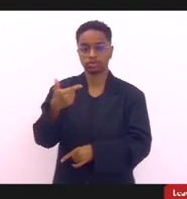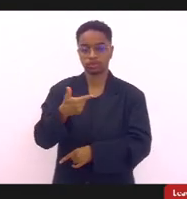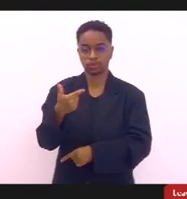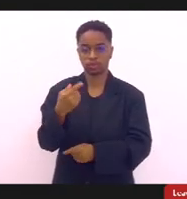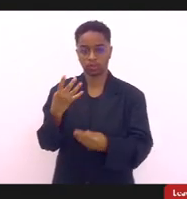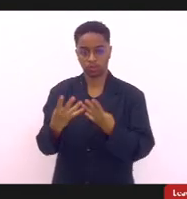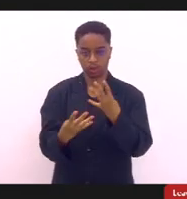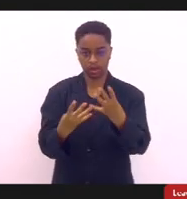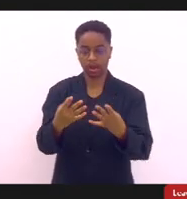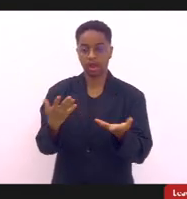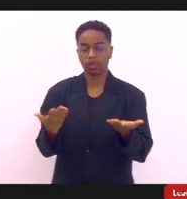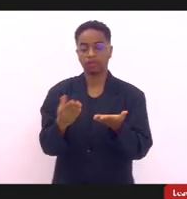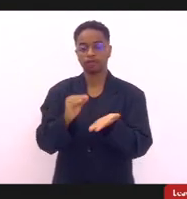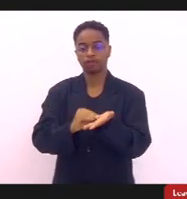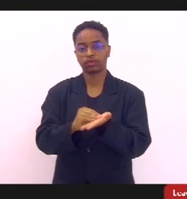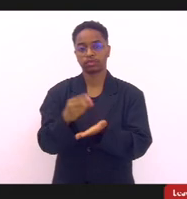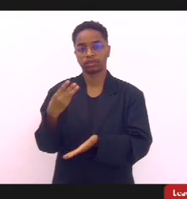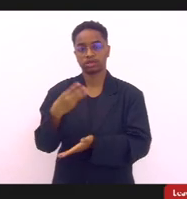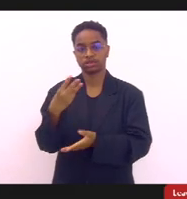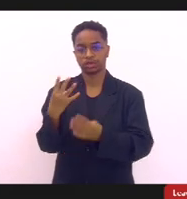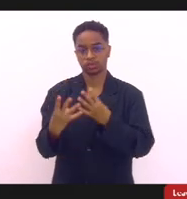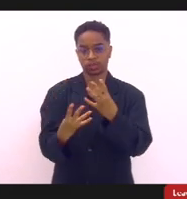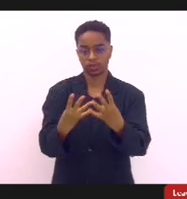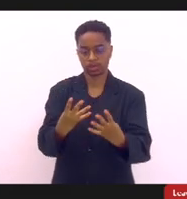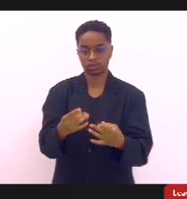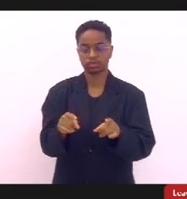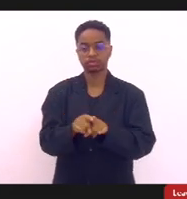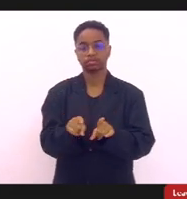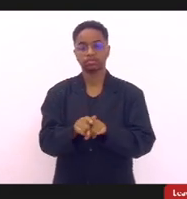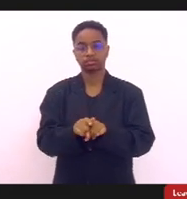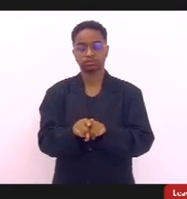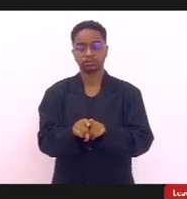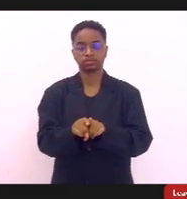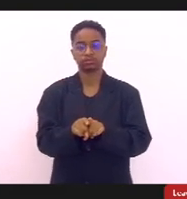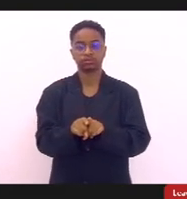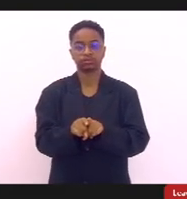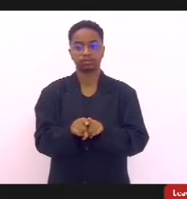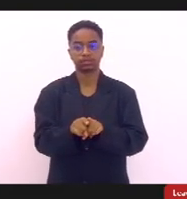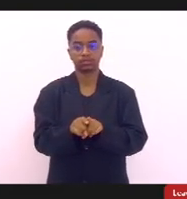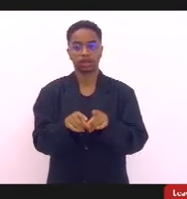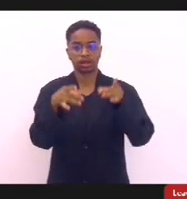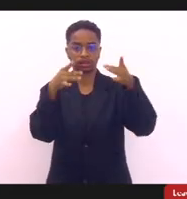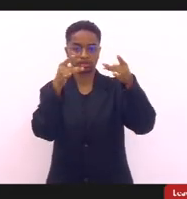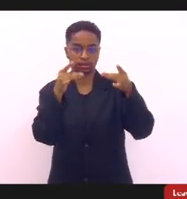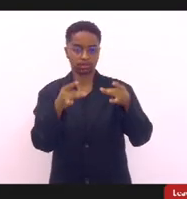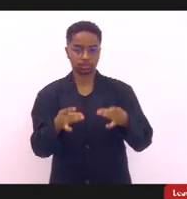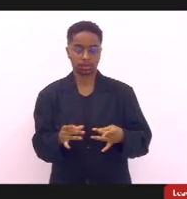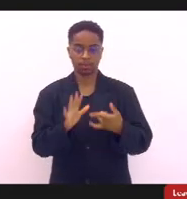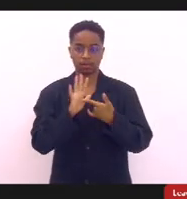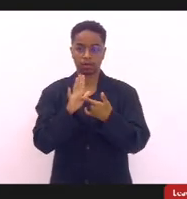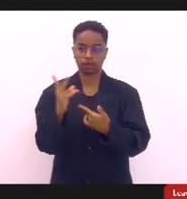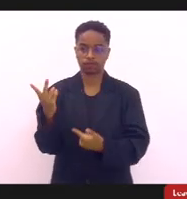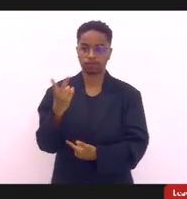quadrimestre, ainda falta o terceiro quadrimestre, e essa é a descrição do valor para